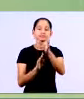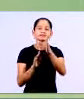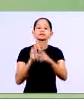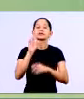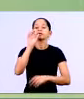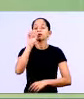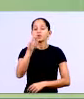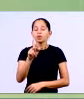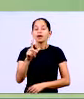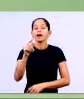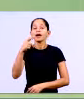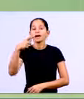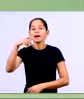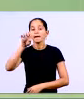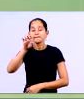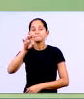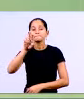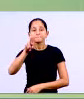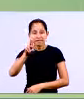é